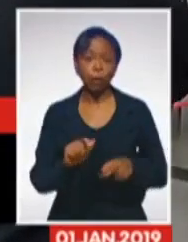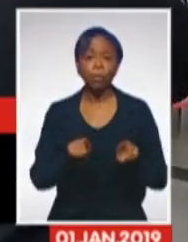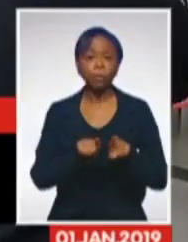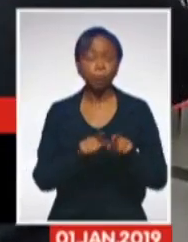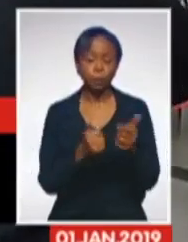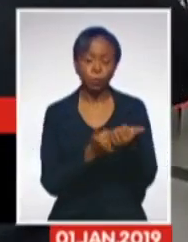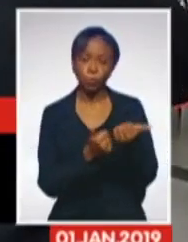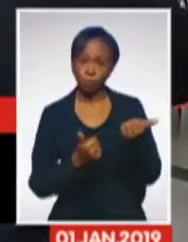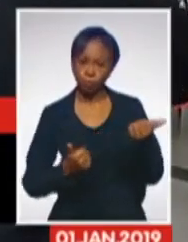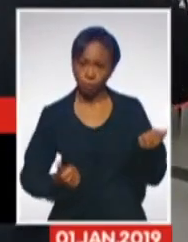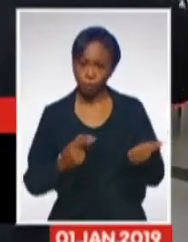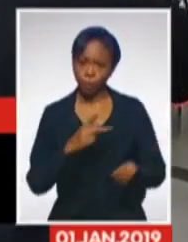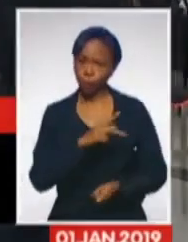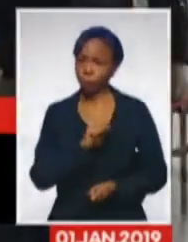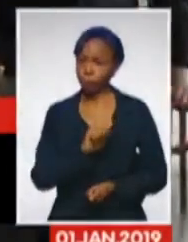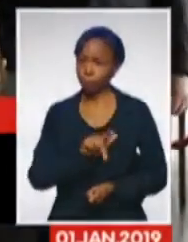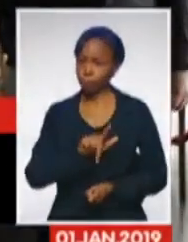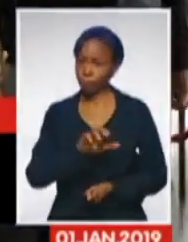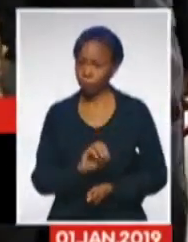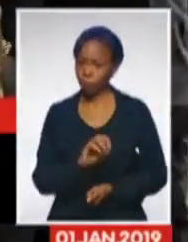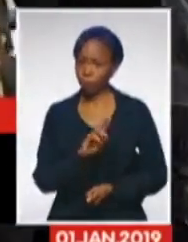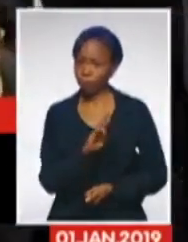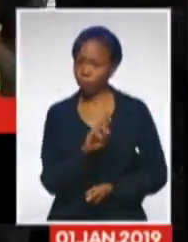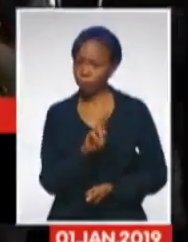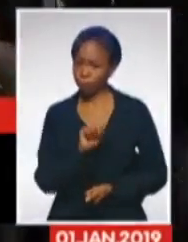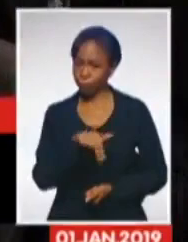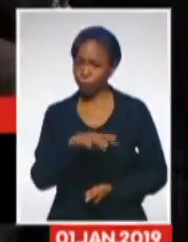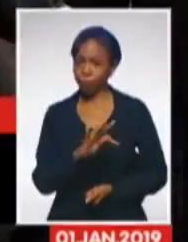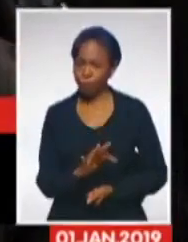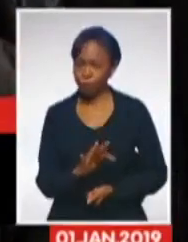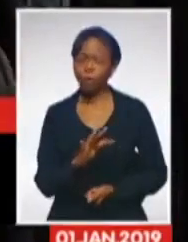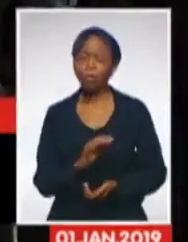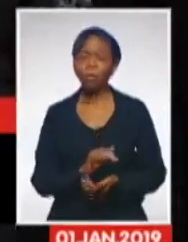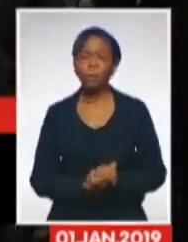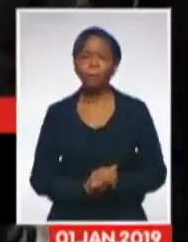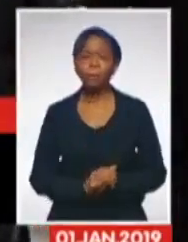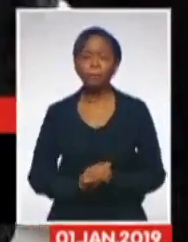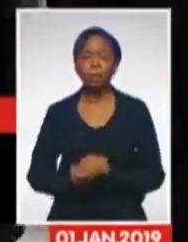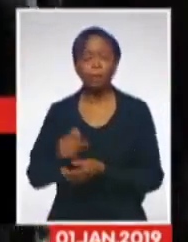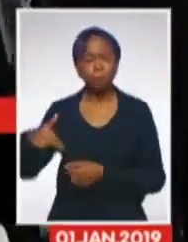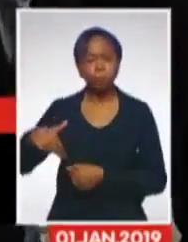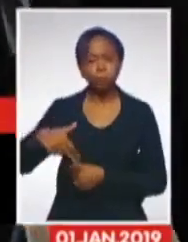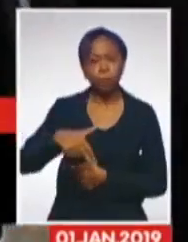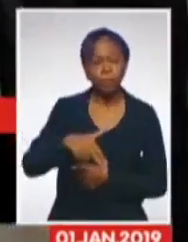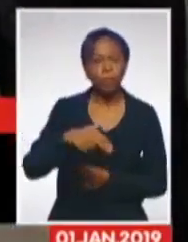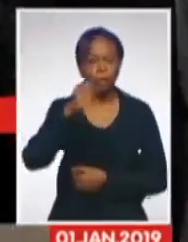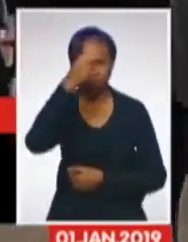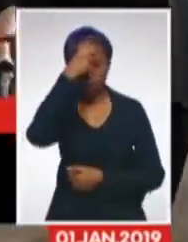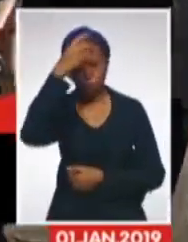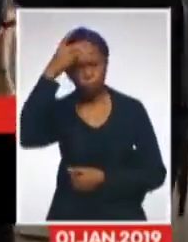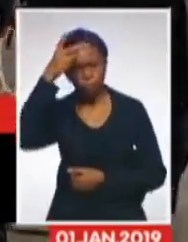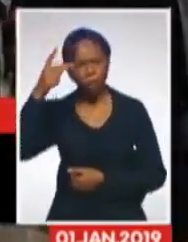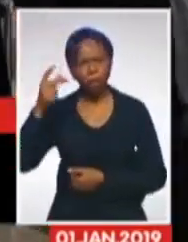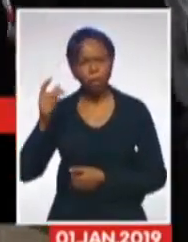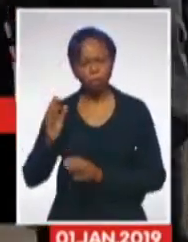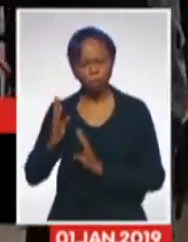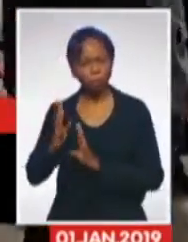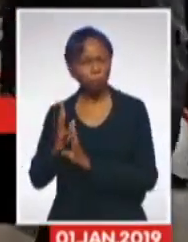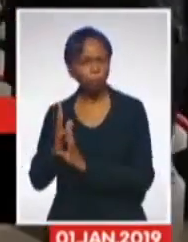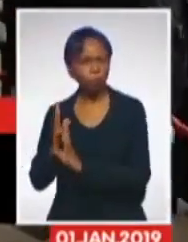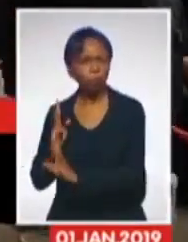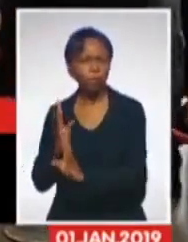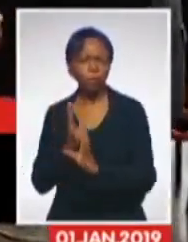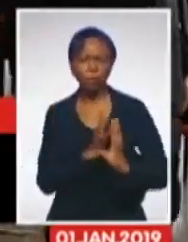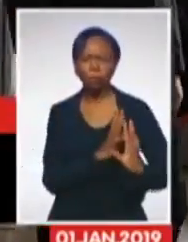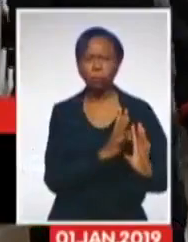vice, Paulo Brant, passarão por prefeitos, vice-prefeitos e presidentes de câmaras municipais que se